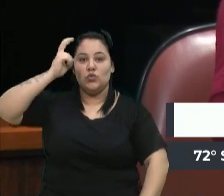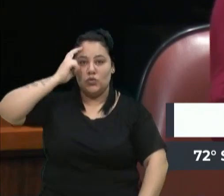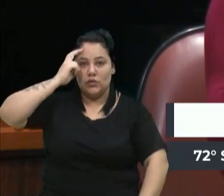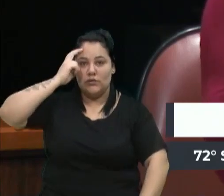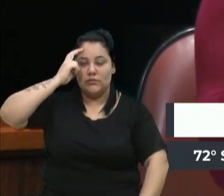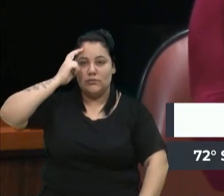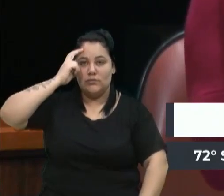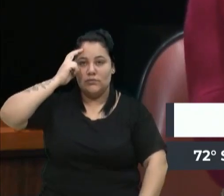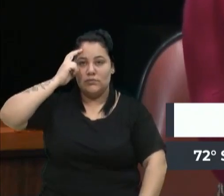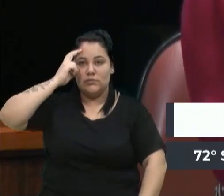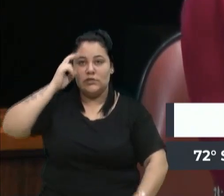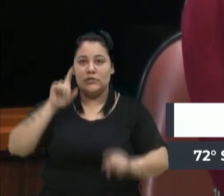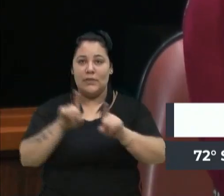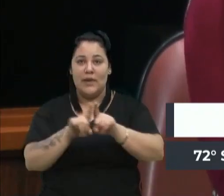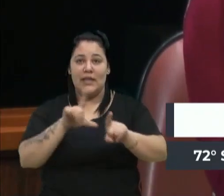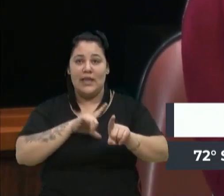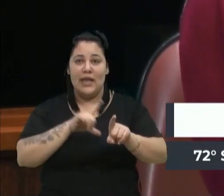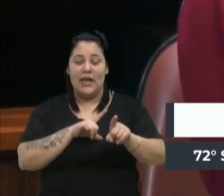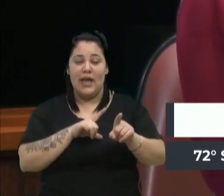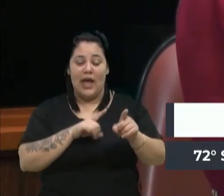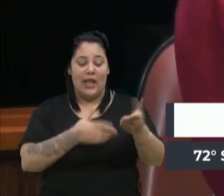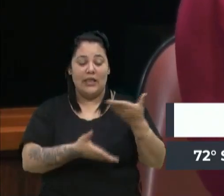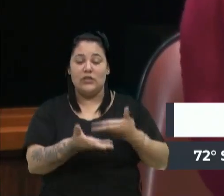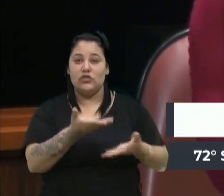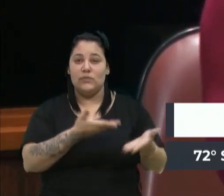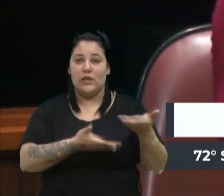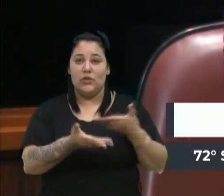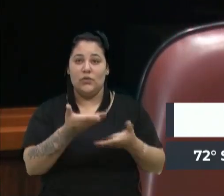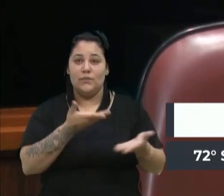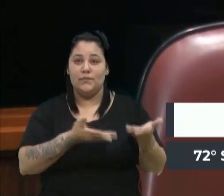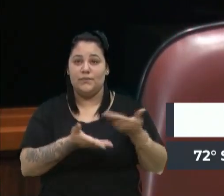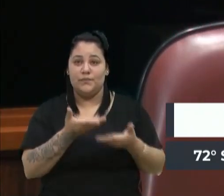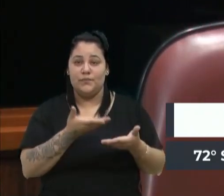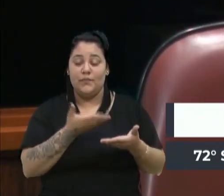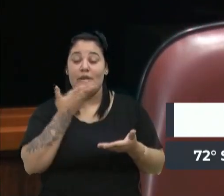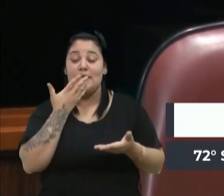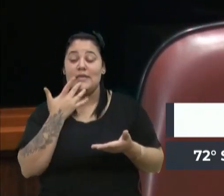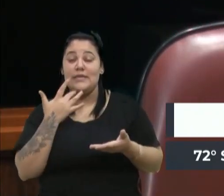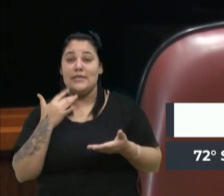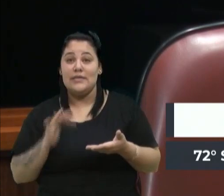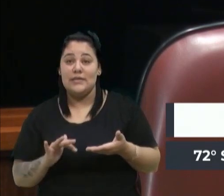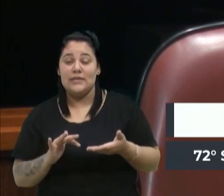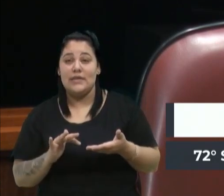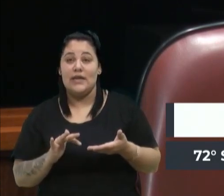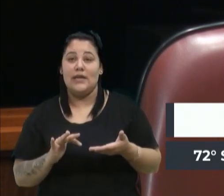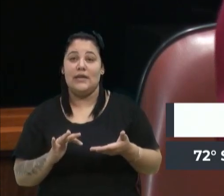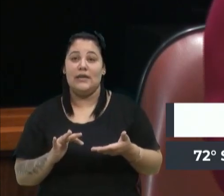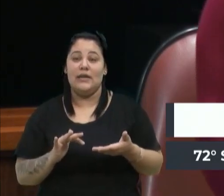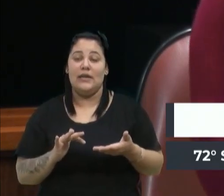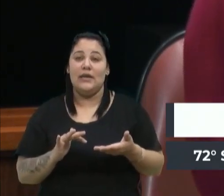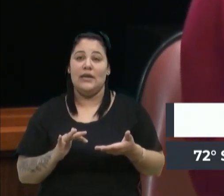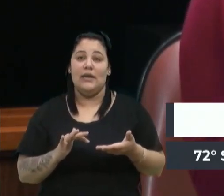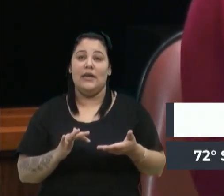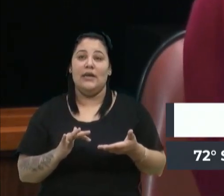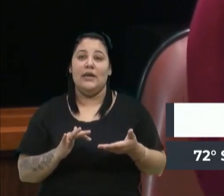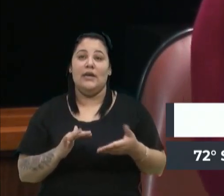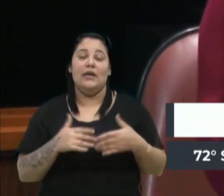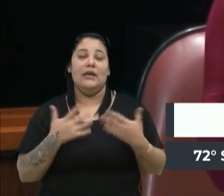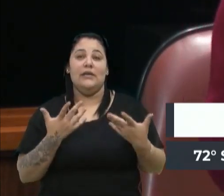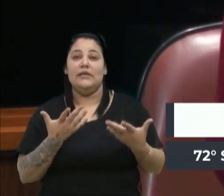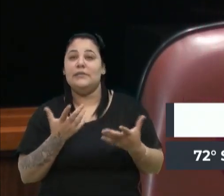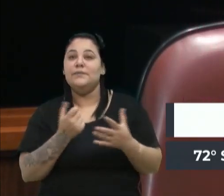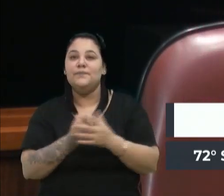que envolve atendimento a crianças, a questão